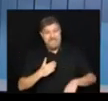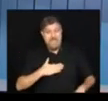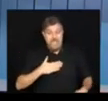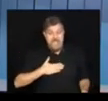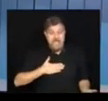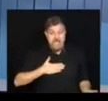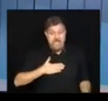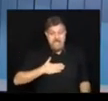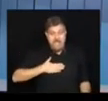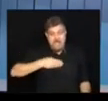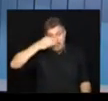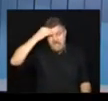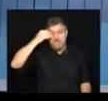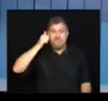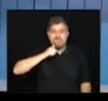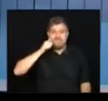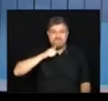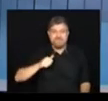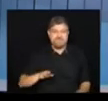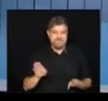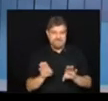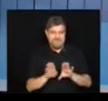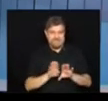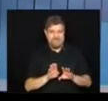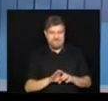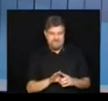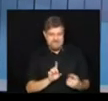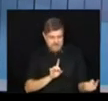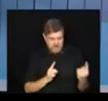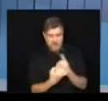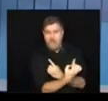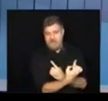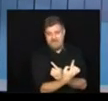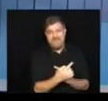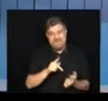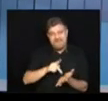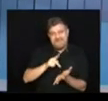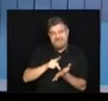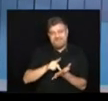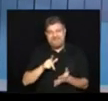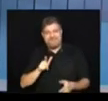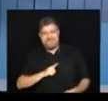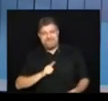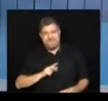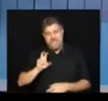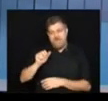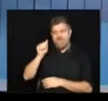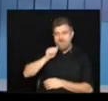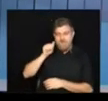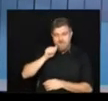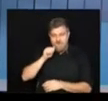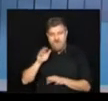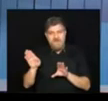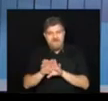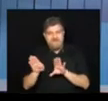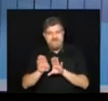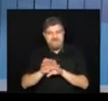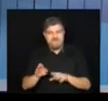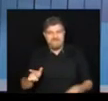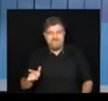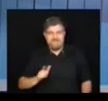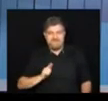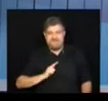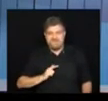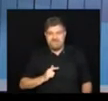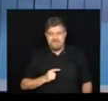esse mimo. Mas, e o inverso é verdadeiro também, né, Gabriel? Não é só, às vezes, o vovô, a vovó, é que dão, olha, você